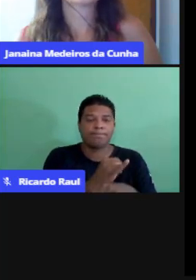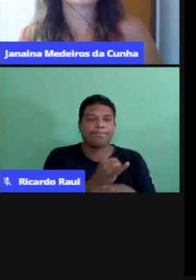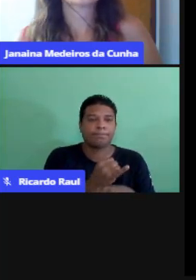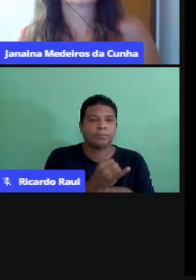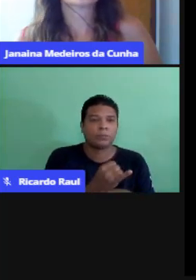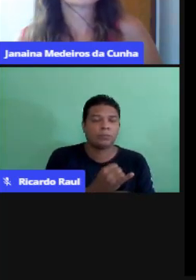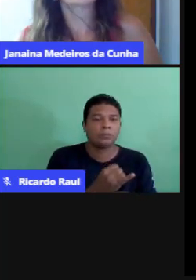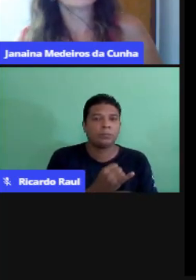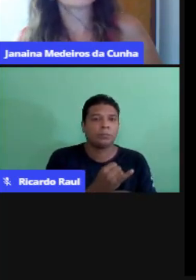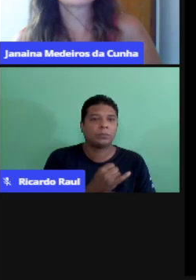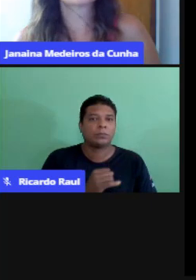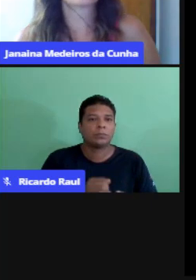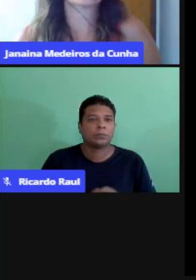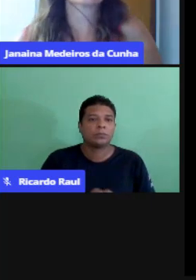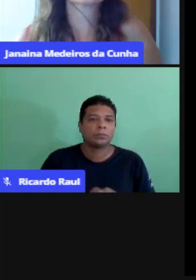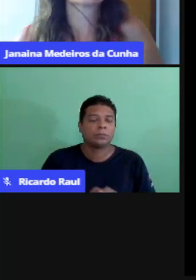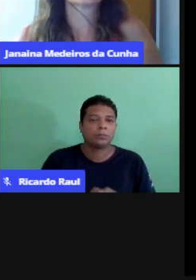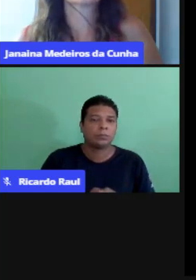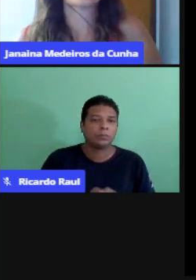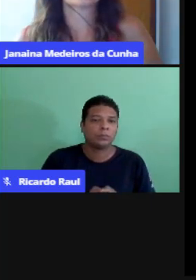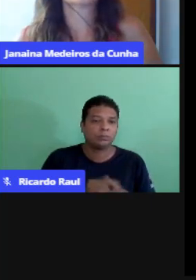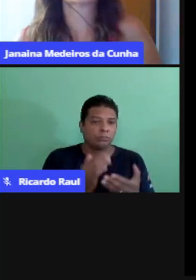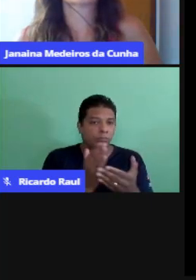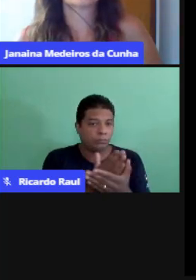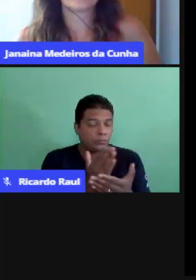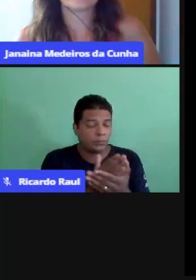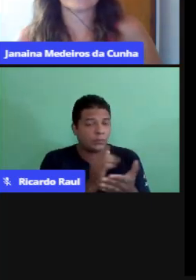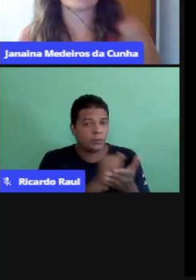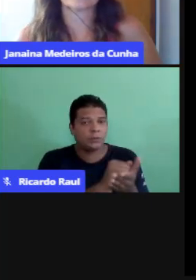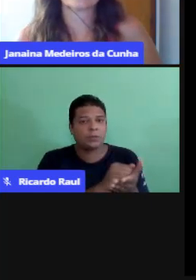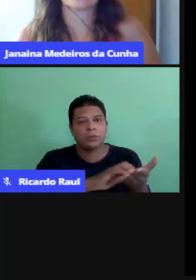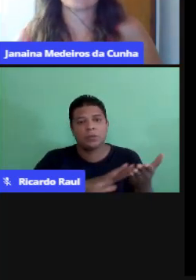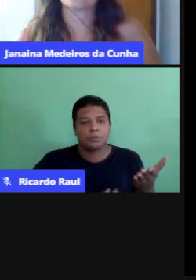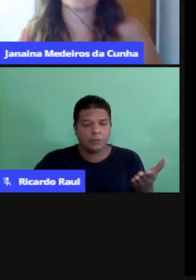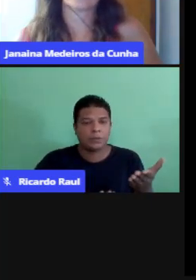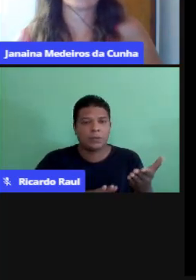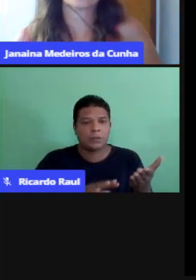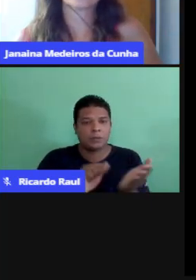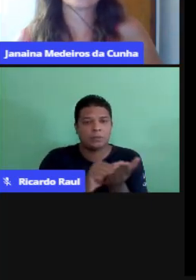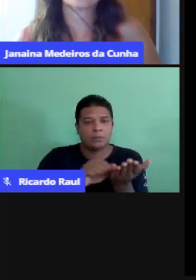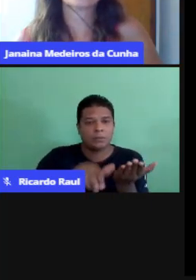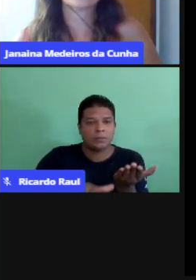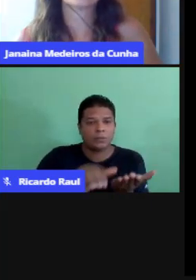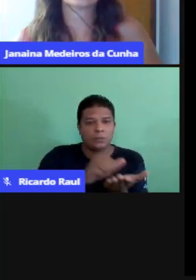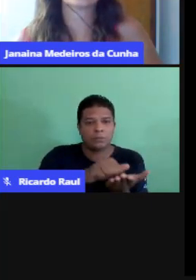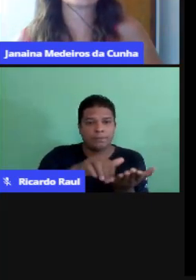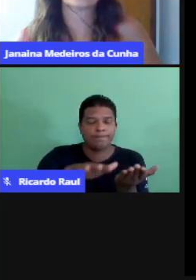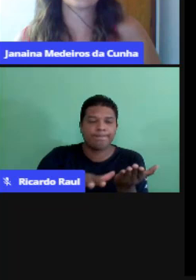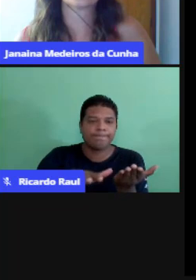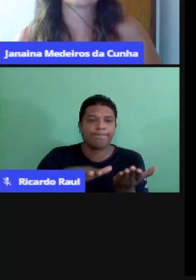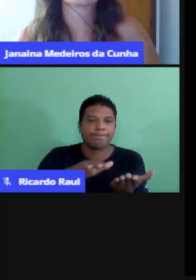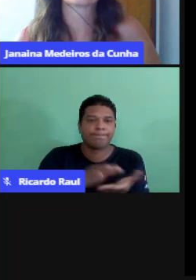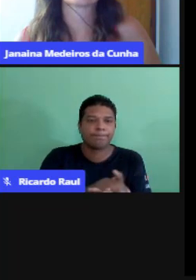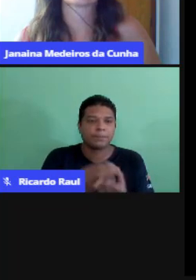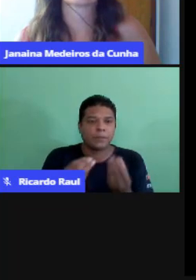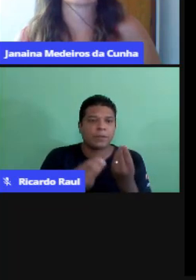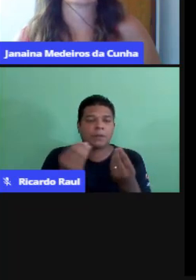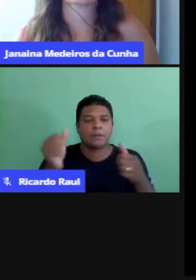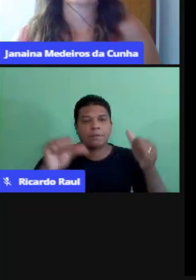por meio dos cadernos, por meio das atividades impressas, né? Seria a única maneira dele estar avaliando esse aluno.